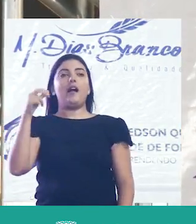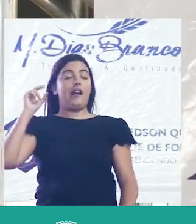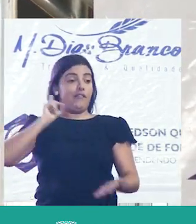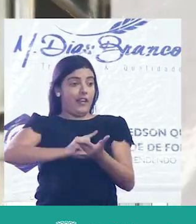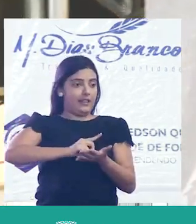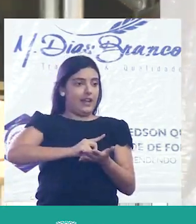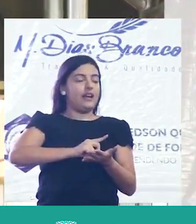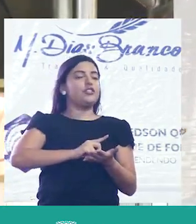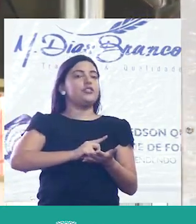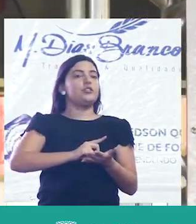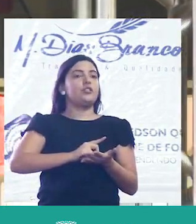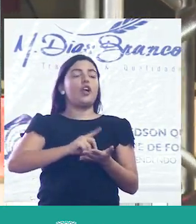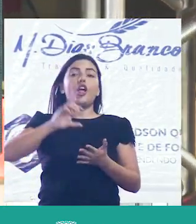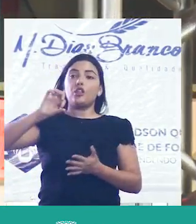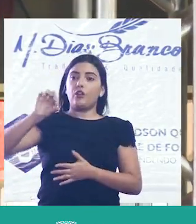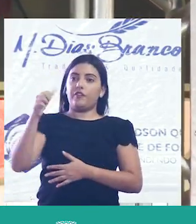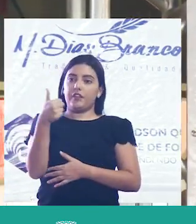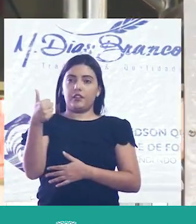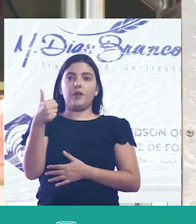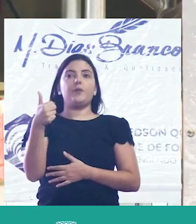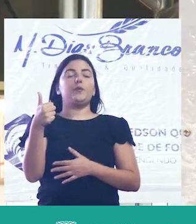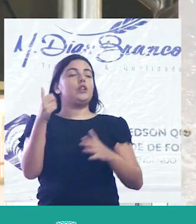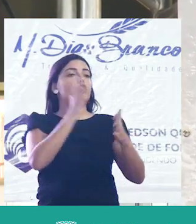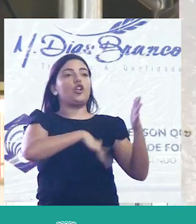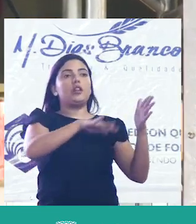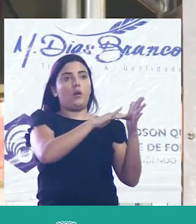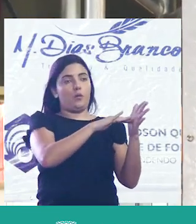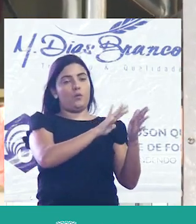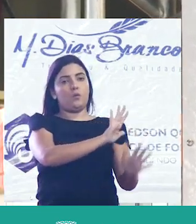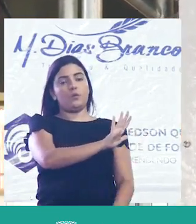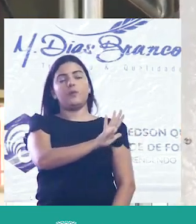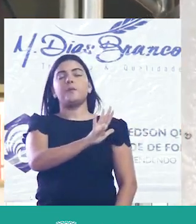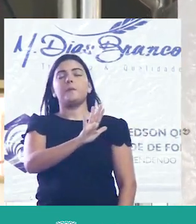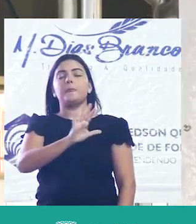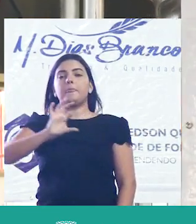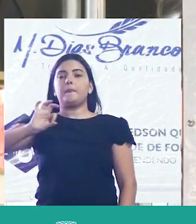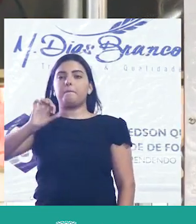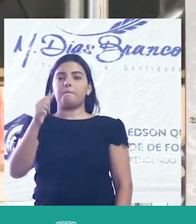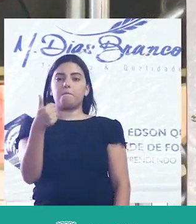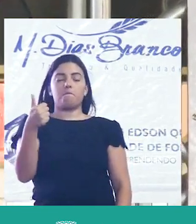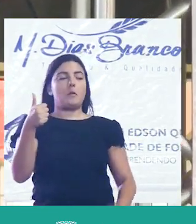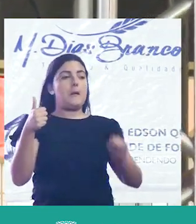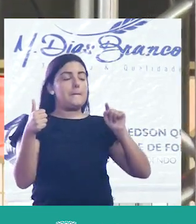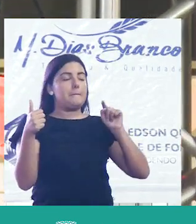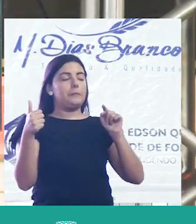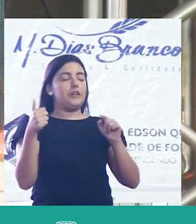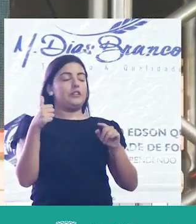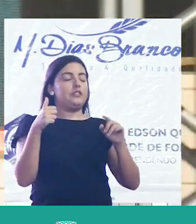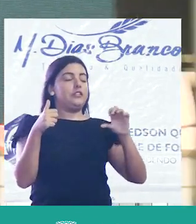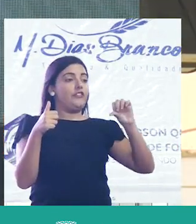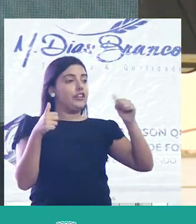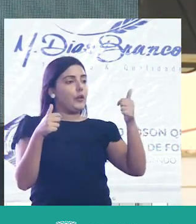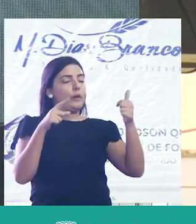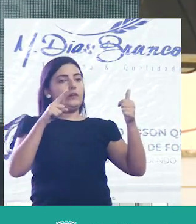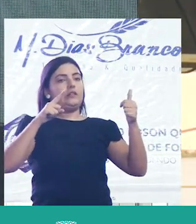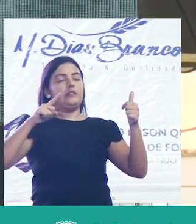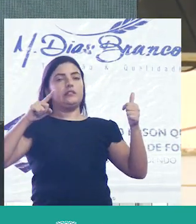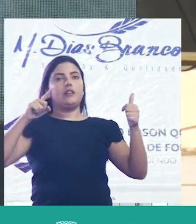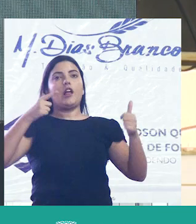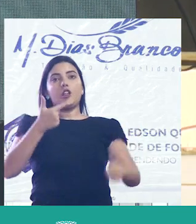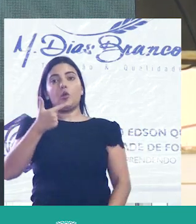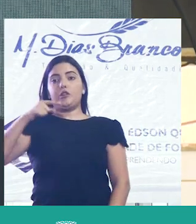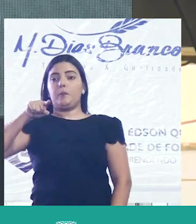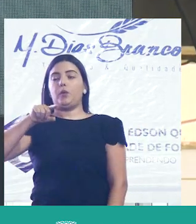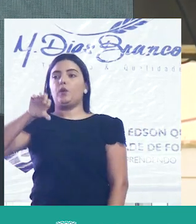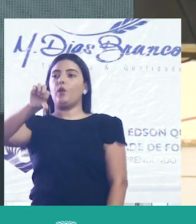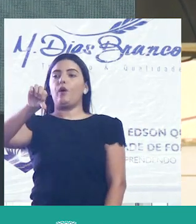real seria 91% daquela massa total. Pessoal, 91% de 3,17 dá